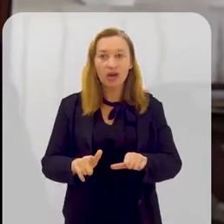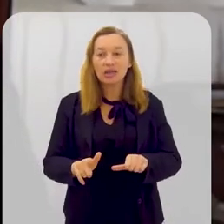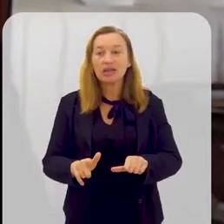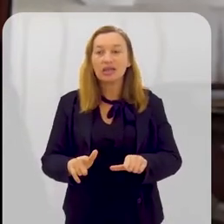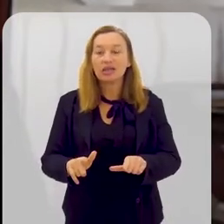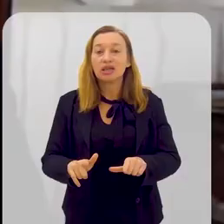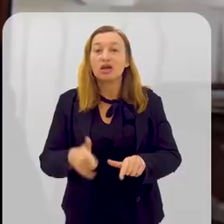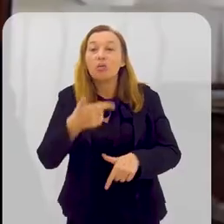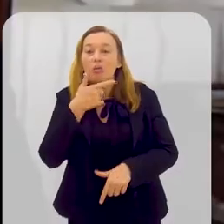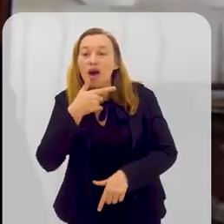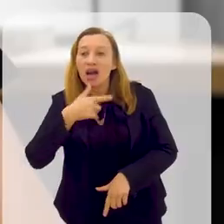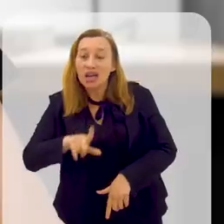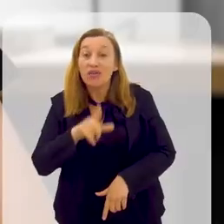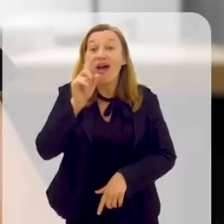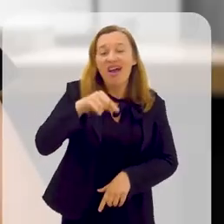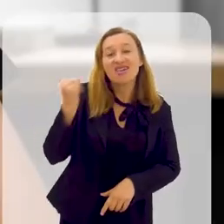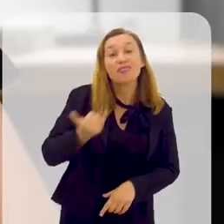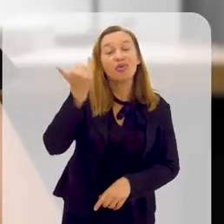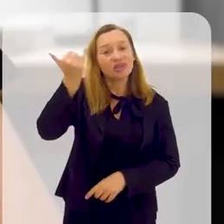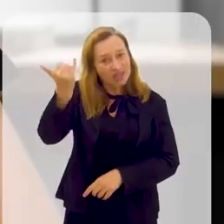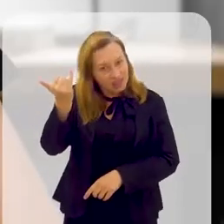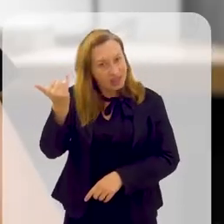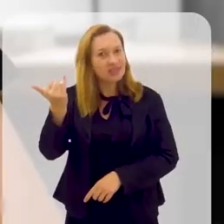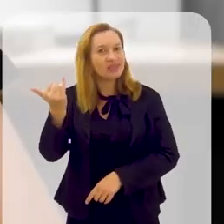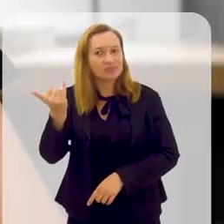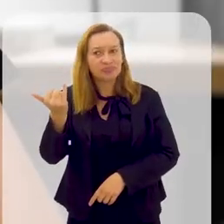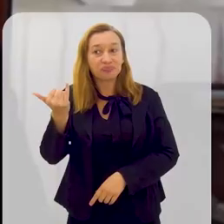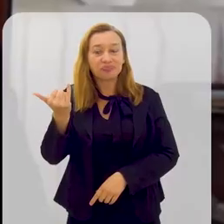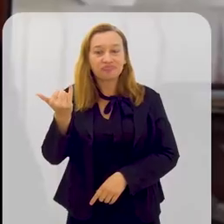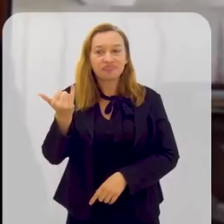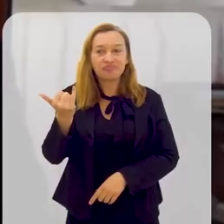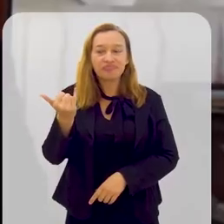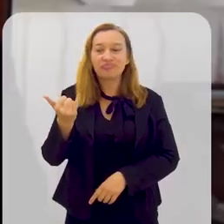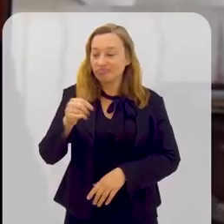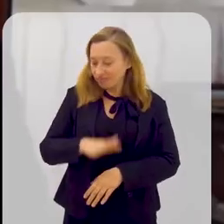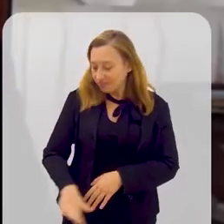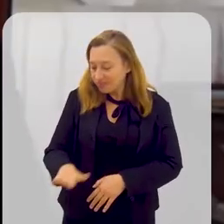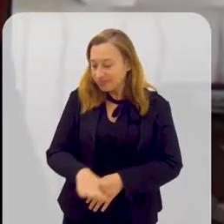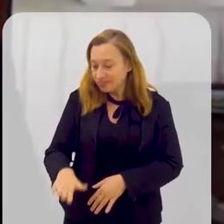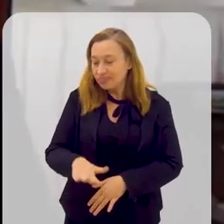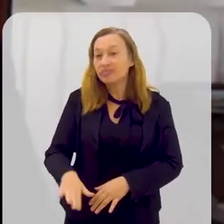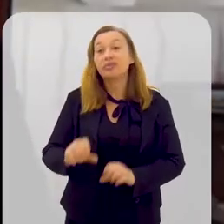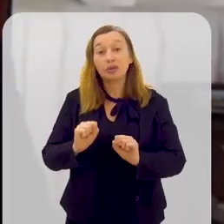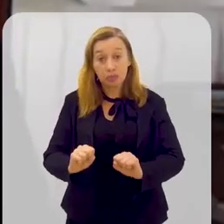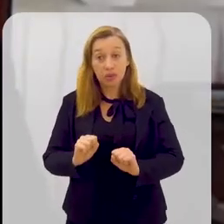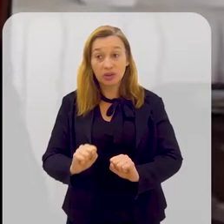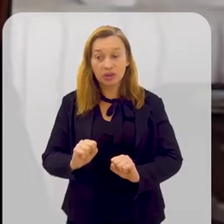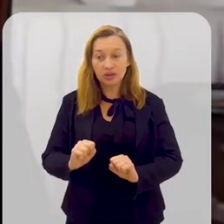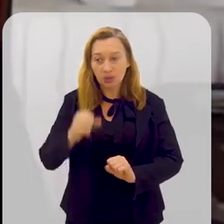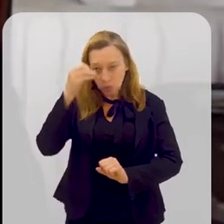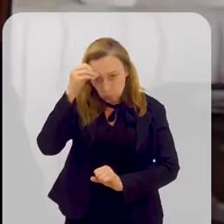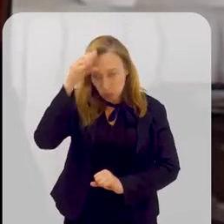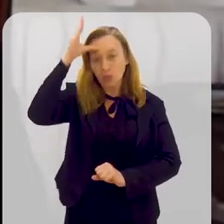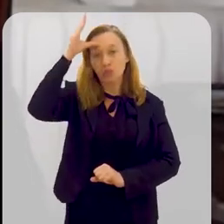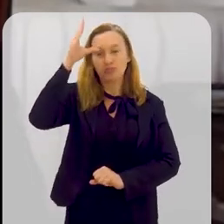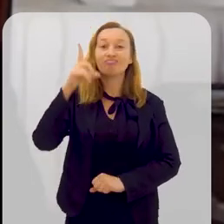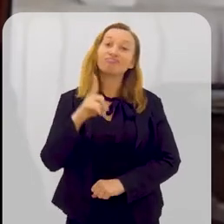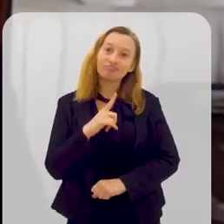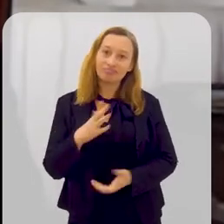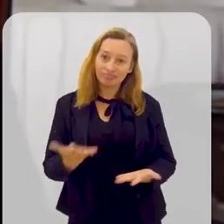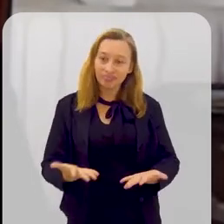uma língua e uma língua é importantíssima para que a criança possa construir